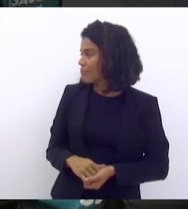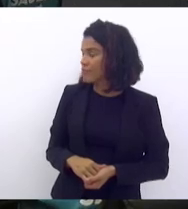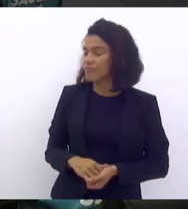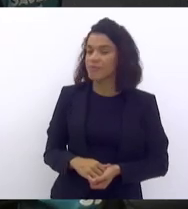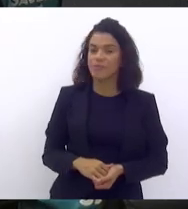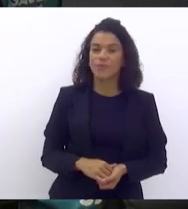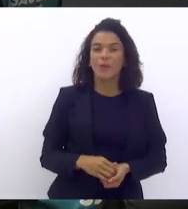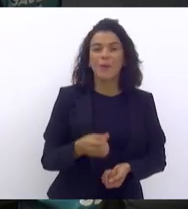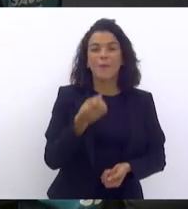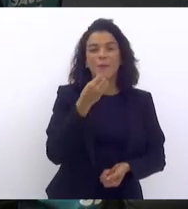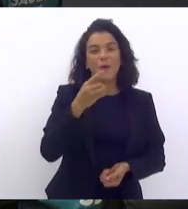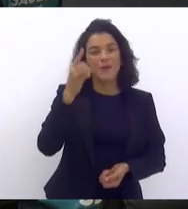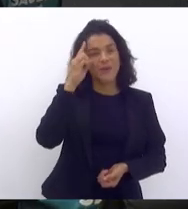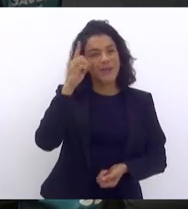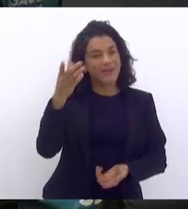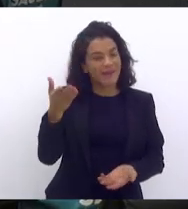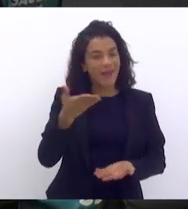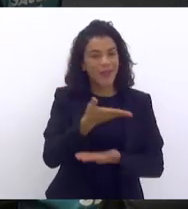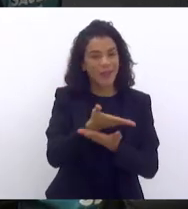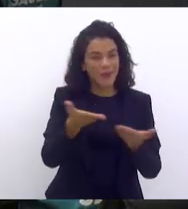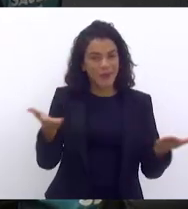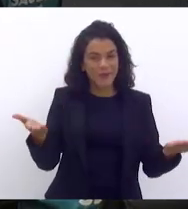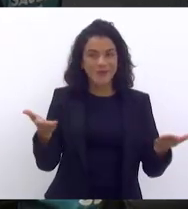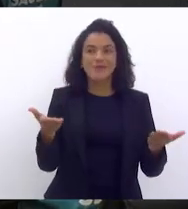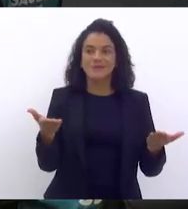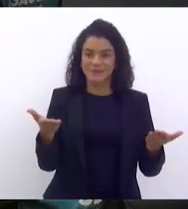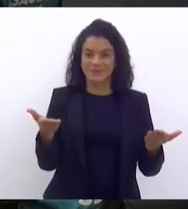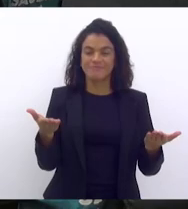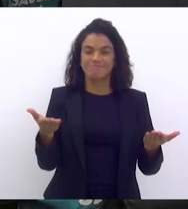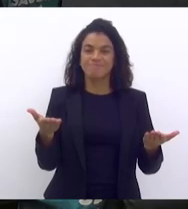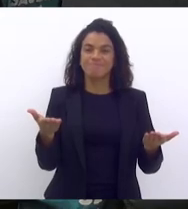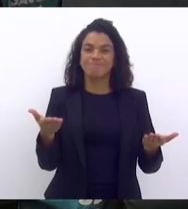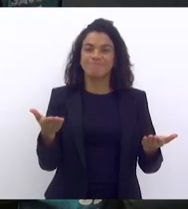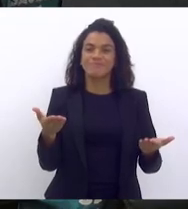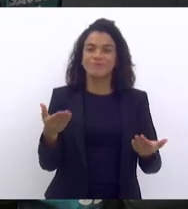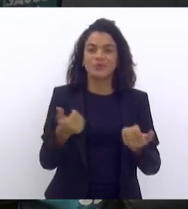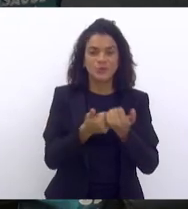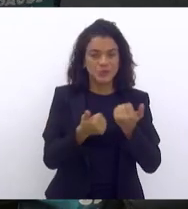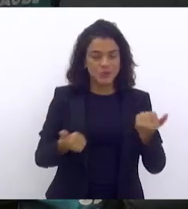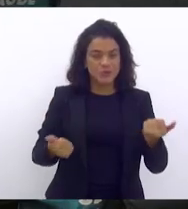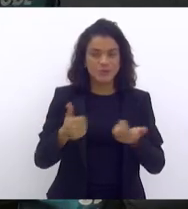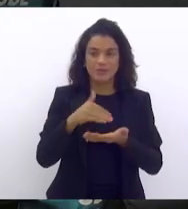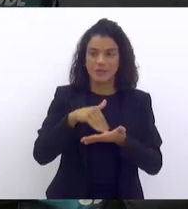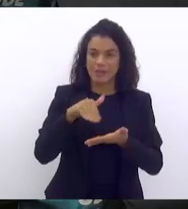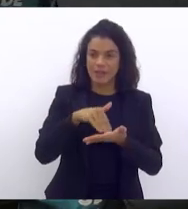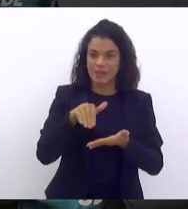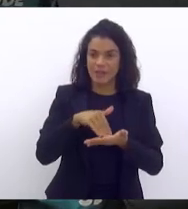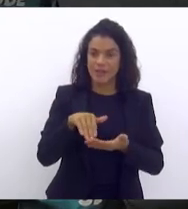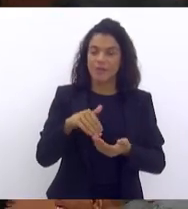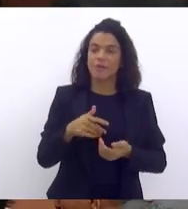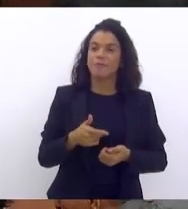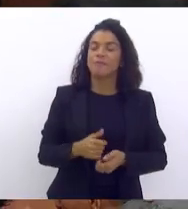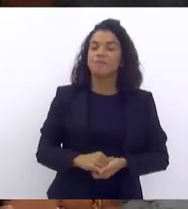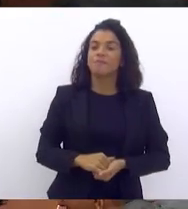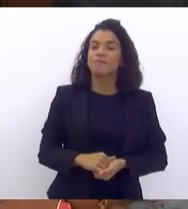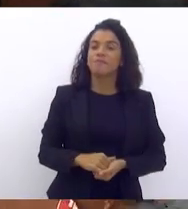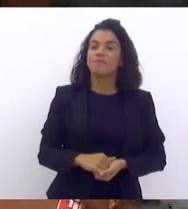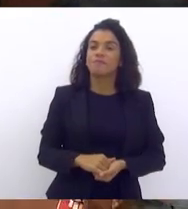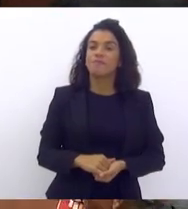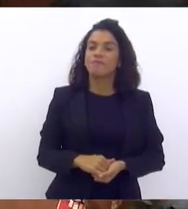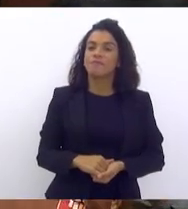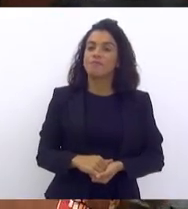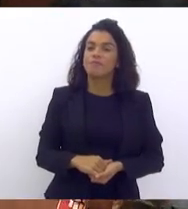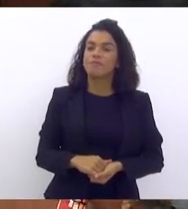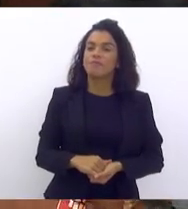Bom dia, companheirada. Bom dia a todos e a todas. Meu subsecretário, doutor Mário Sérgio, meus companheiros BRL, Sandro. Né?